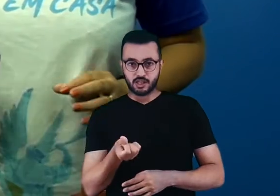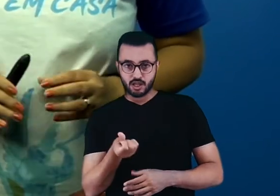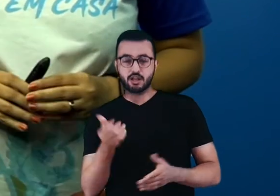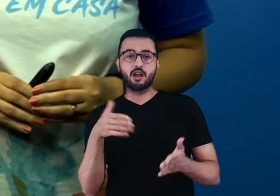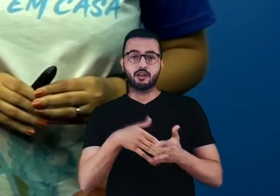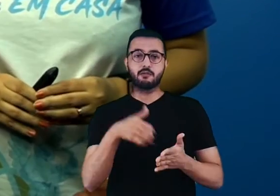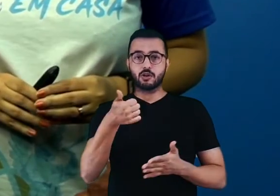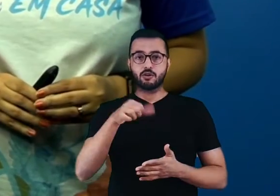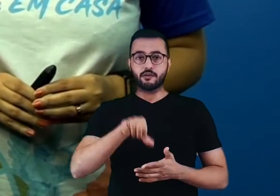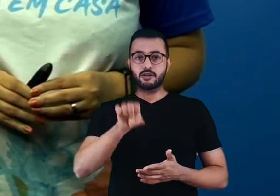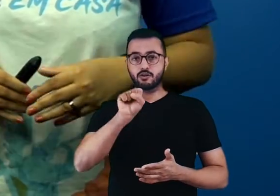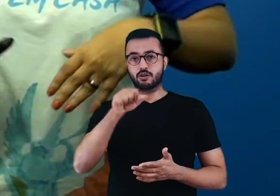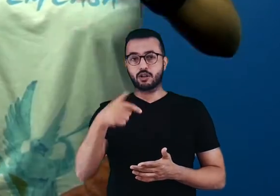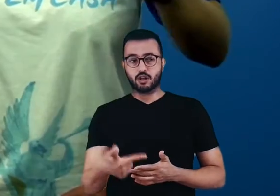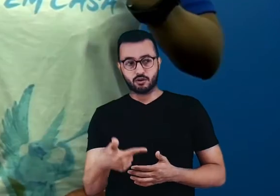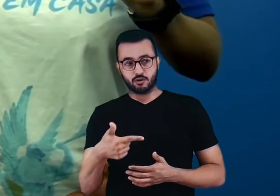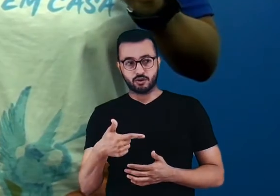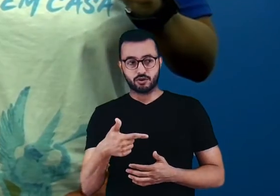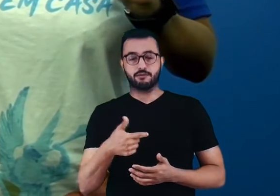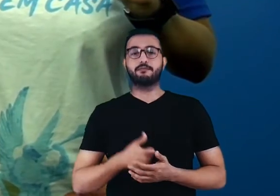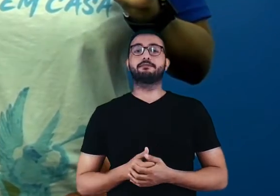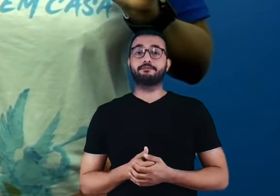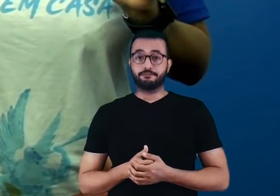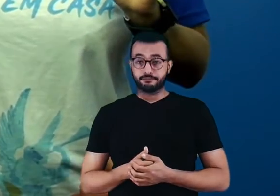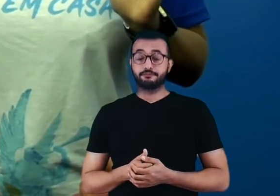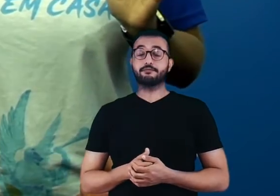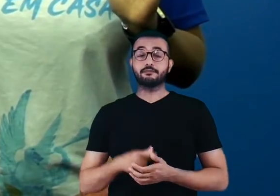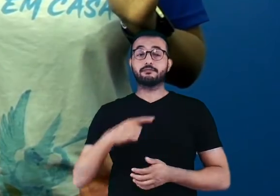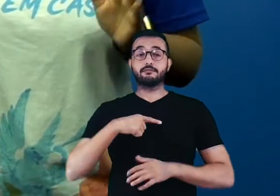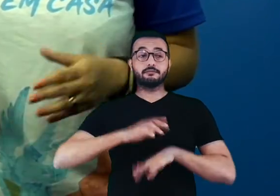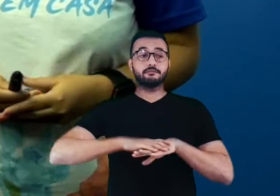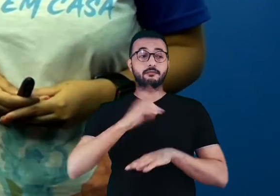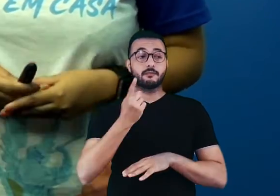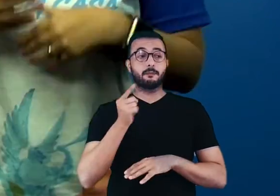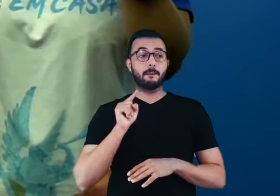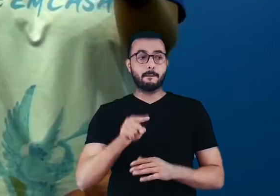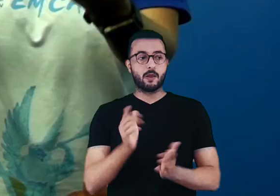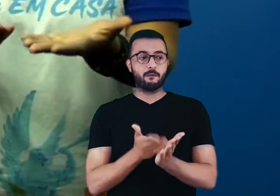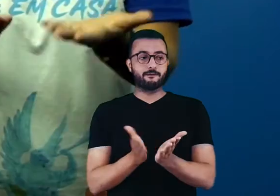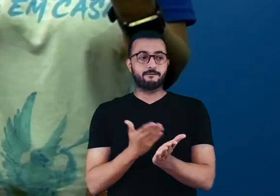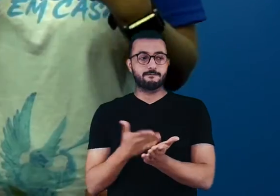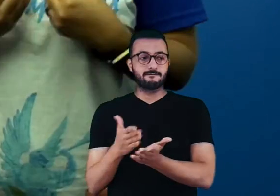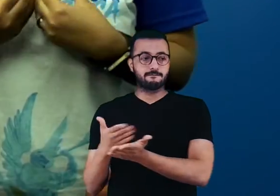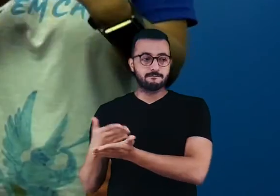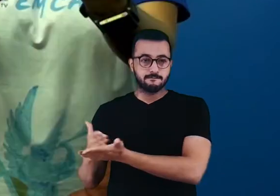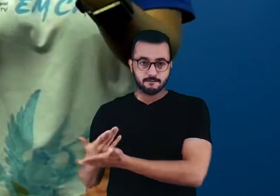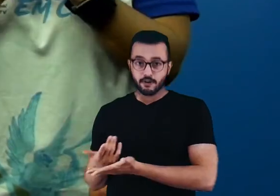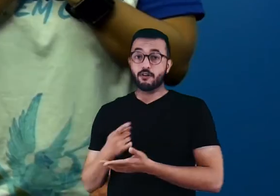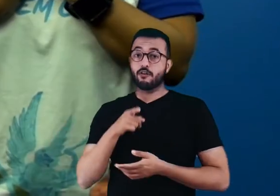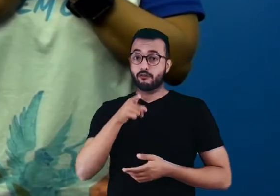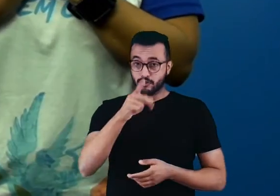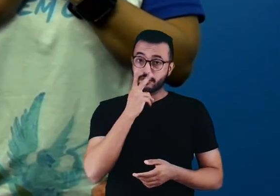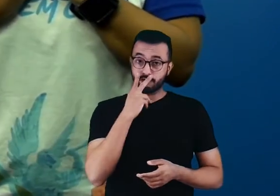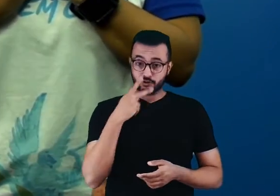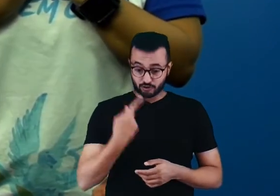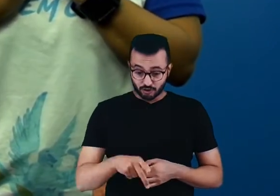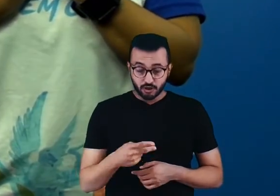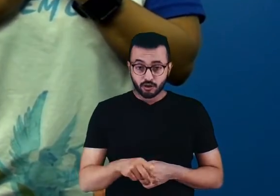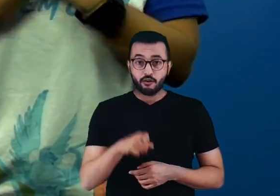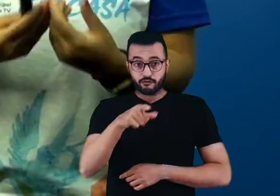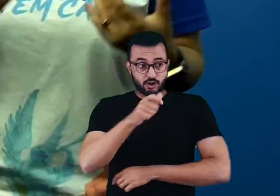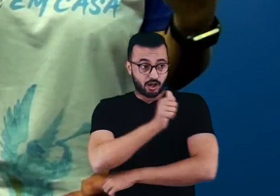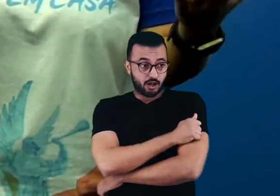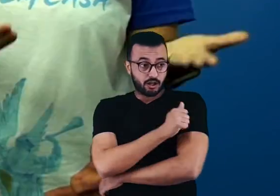a 1982. Reunindo mais de 1000 páginas, e tá? Então, você vitoriense, você